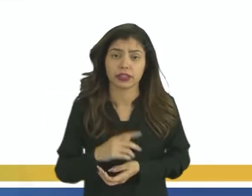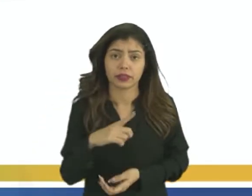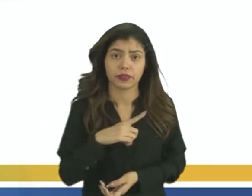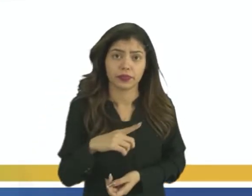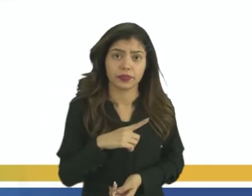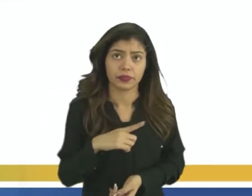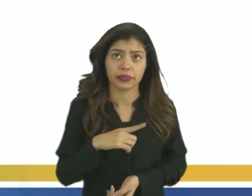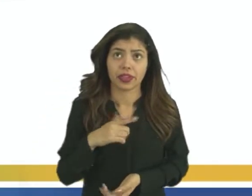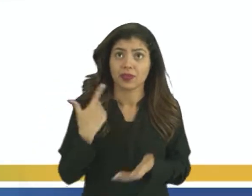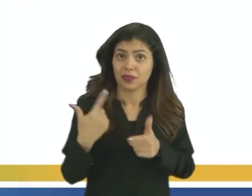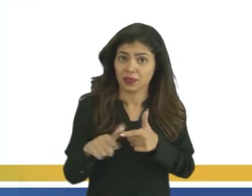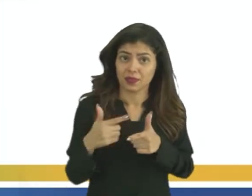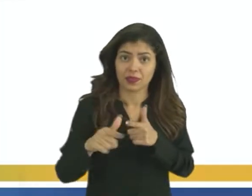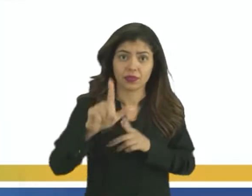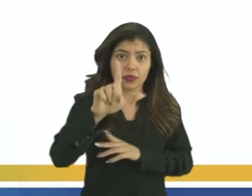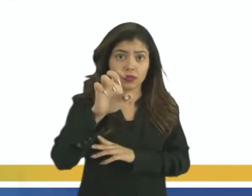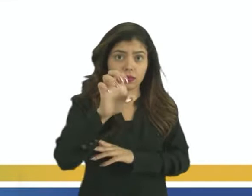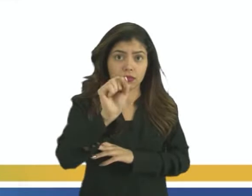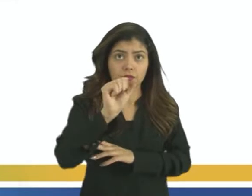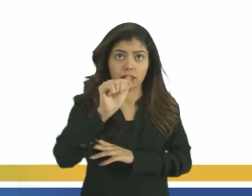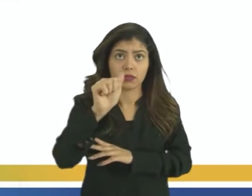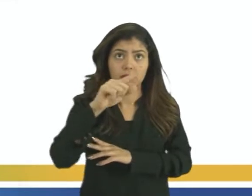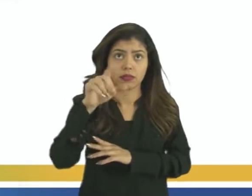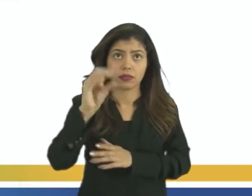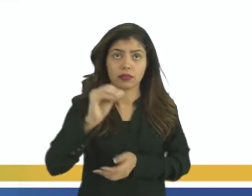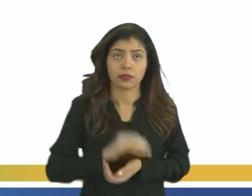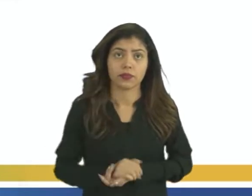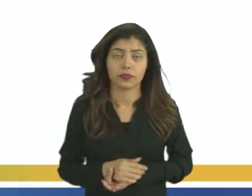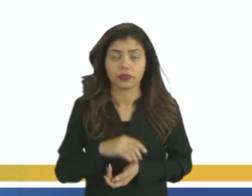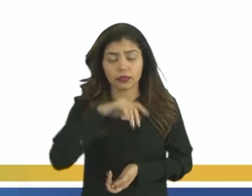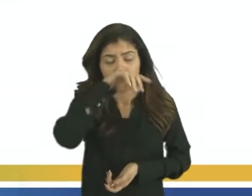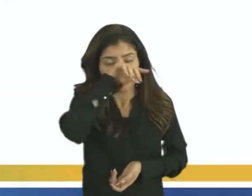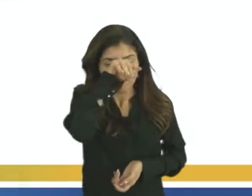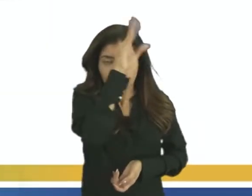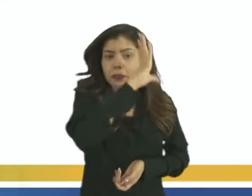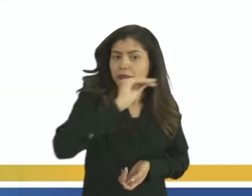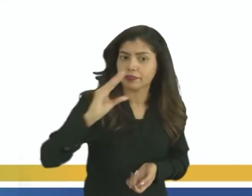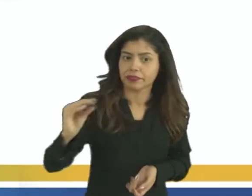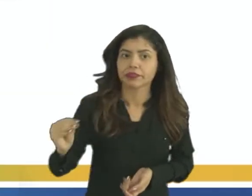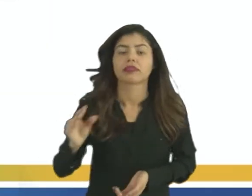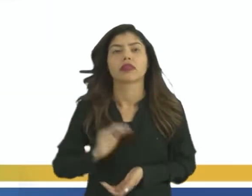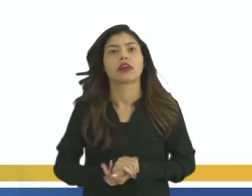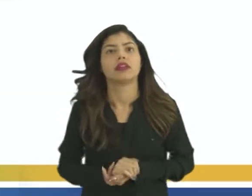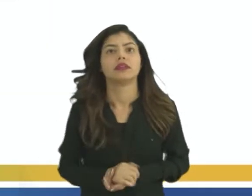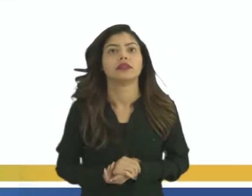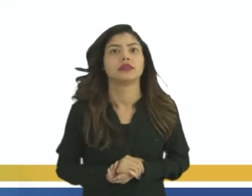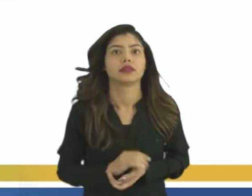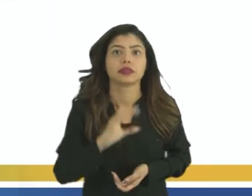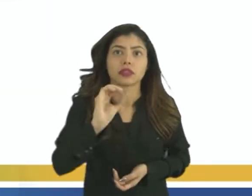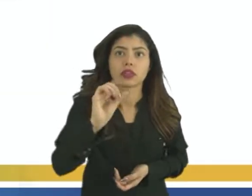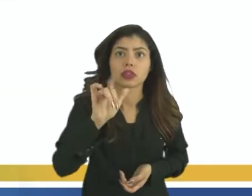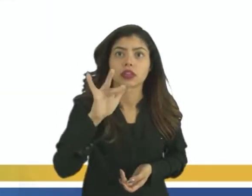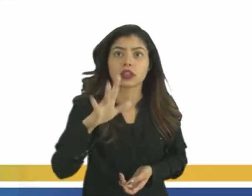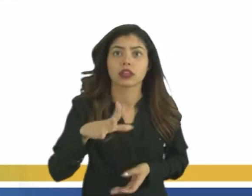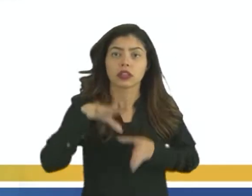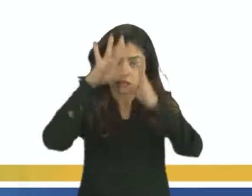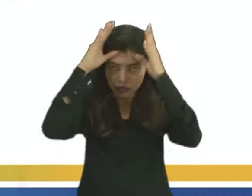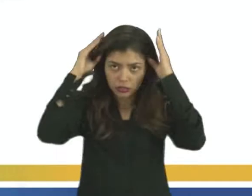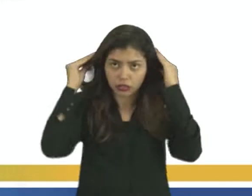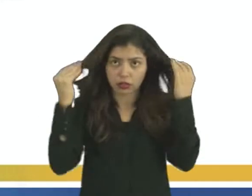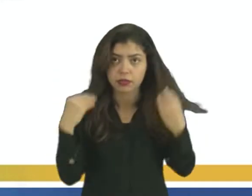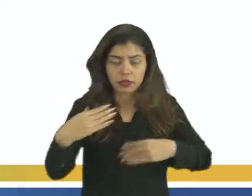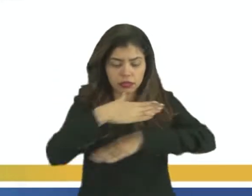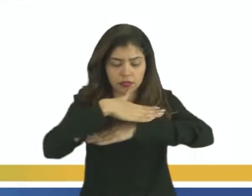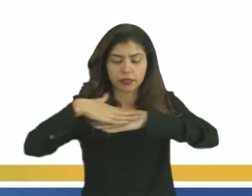até lesões, né? Nas costas aí desse rapaz ou dessa moça. E temos a oleosidade no cabelo e